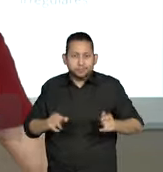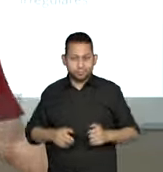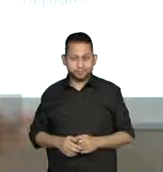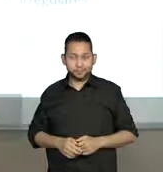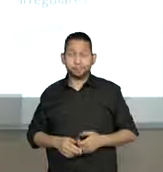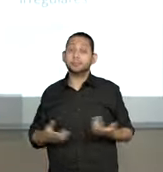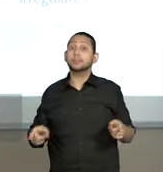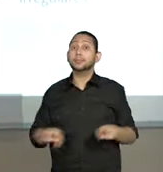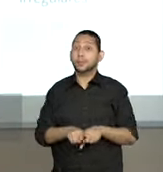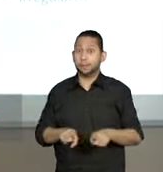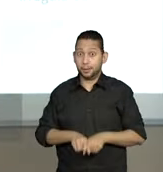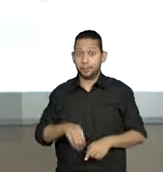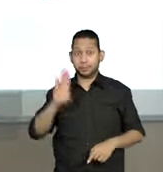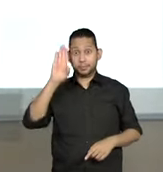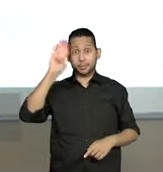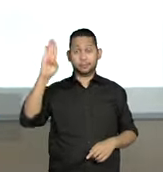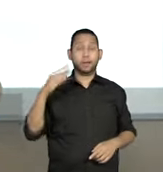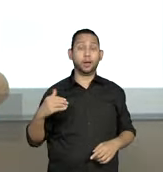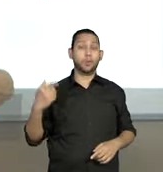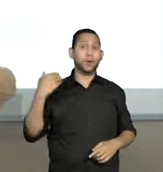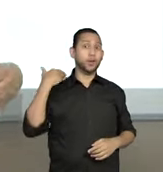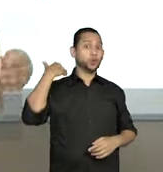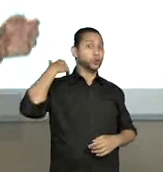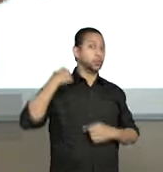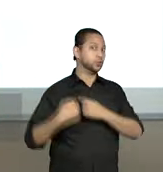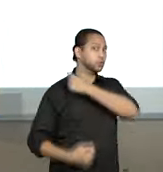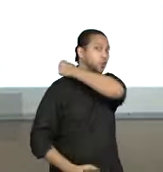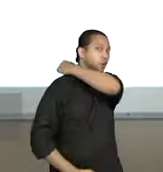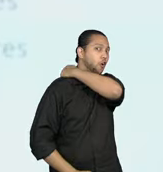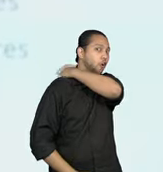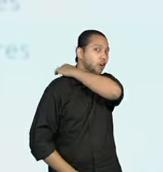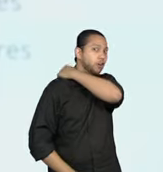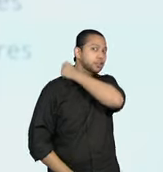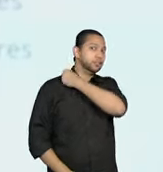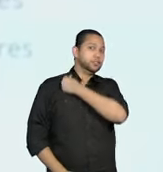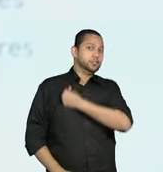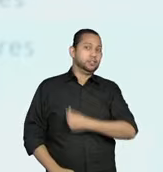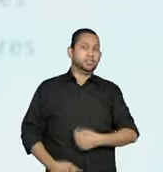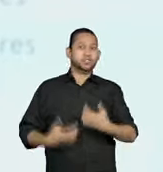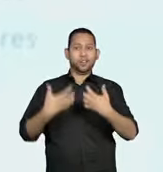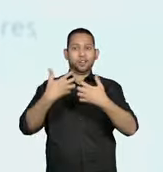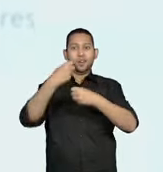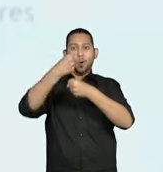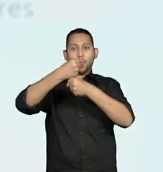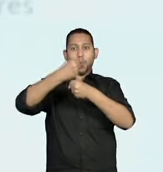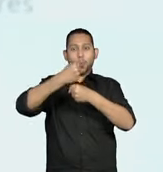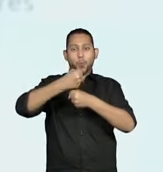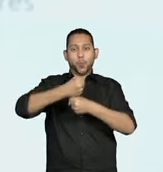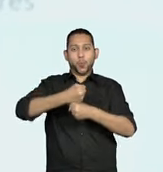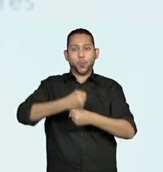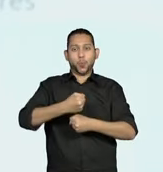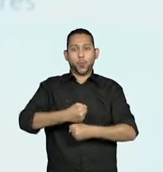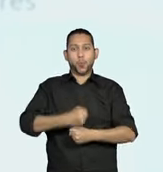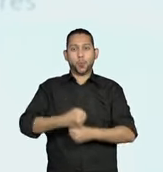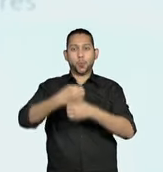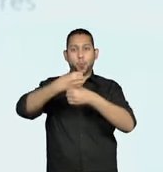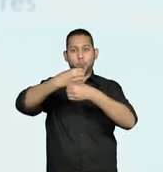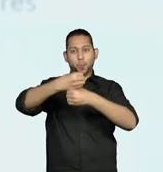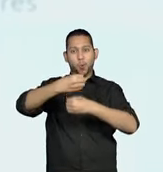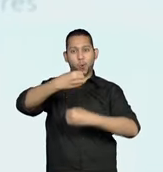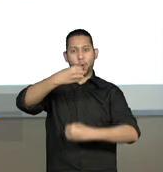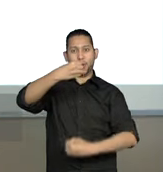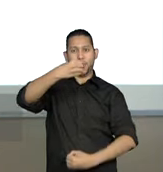coluna, os ossinhos aqui, ó, as vértebras da coluna,